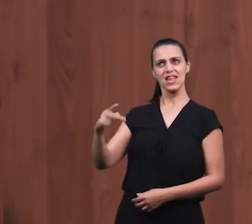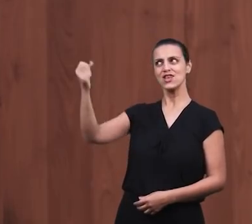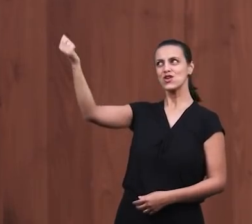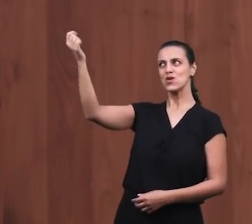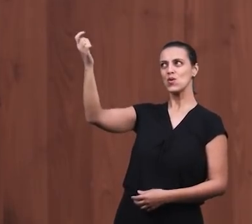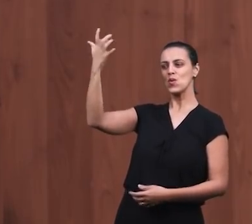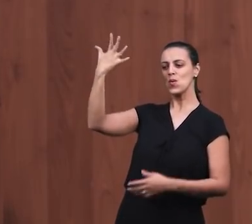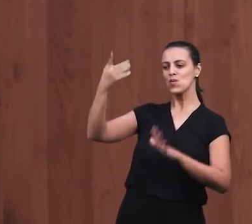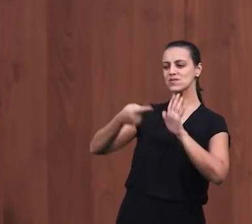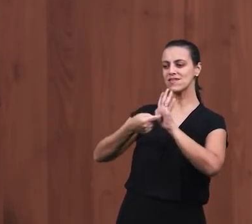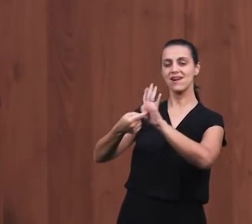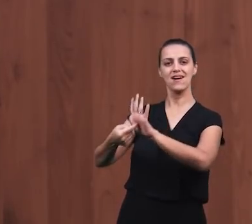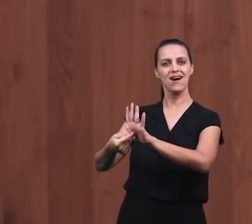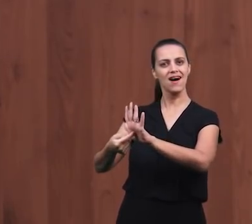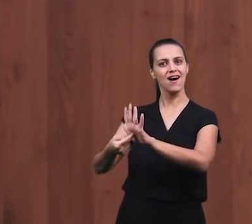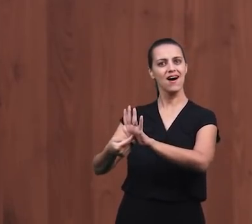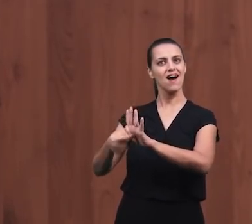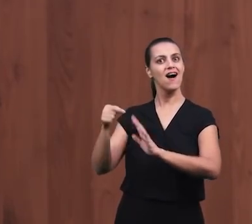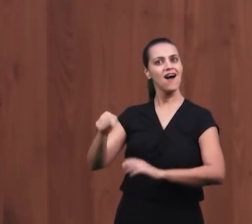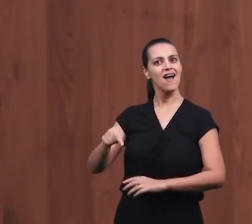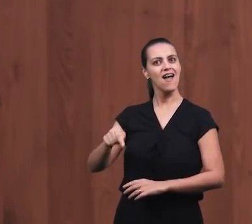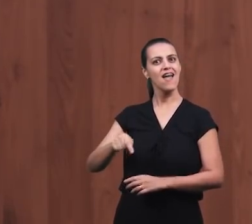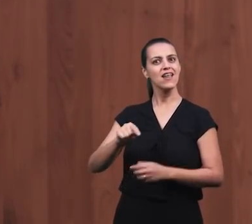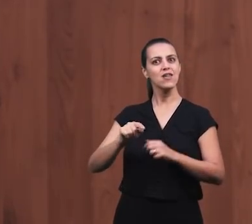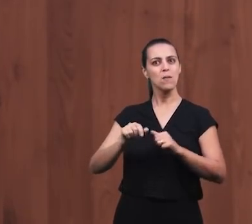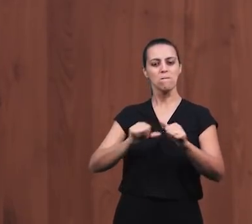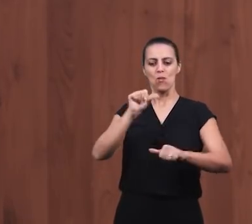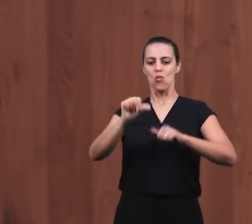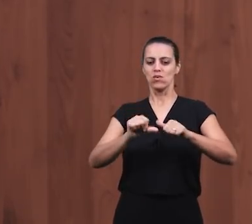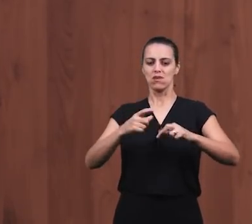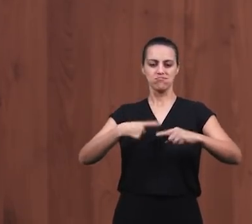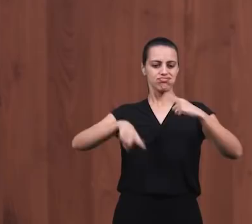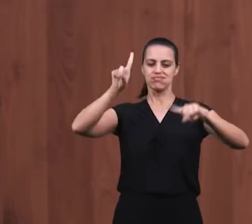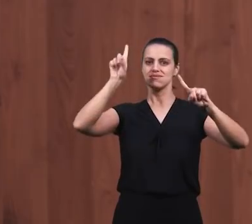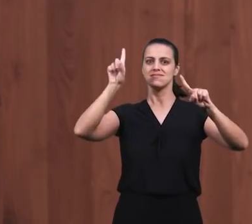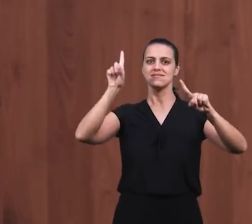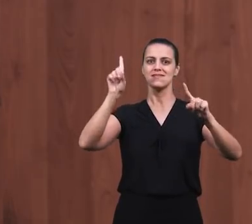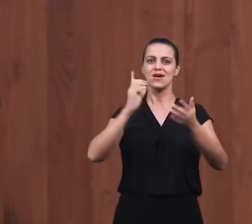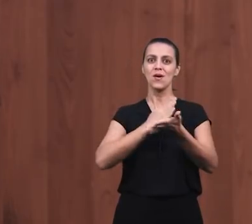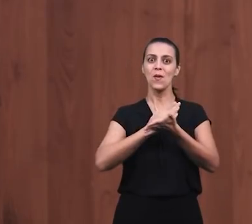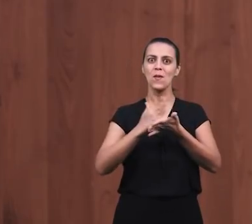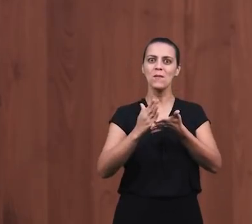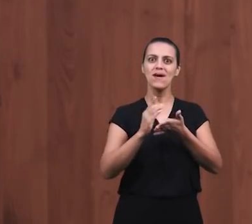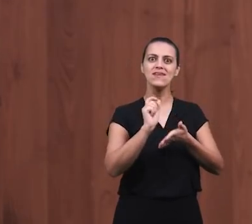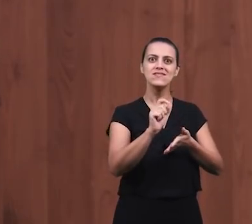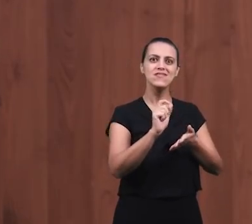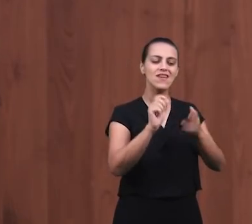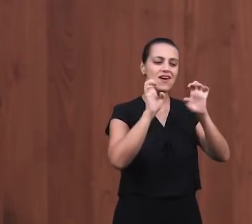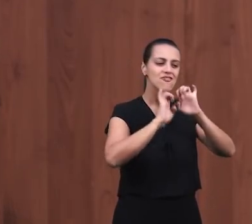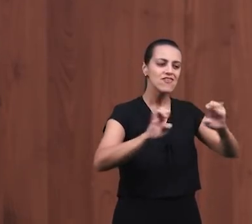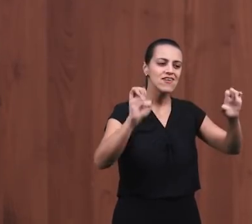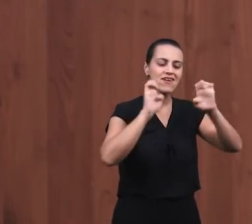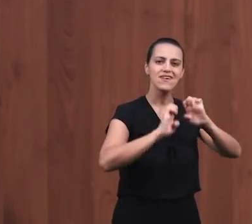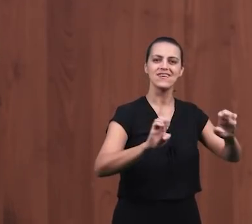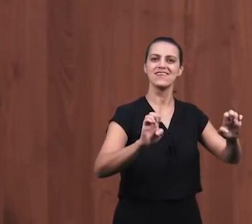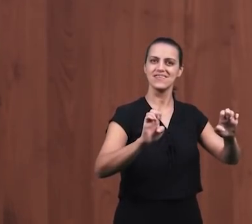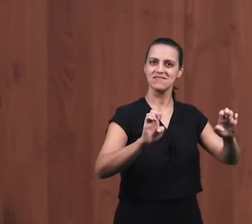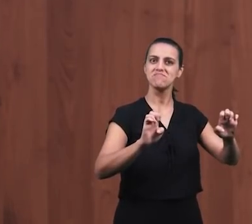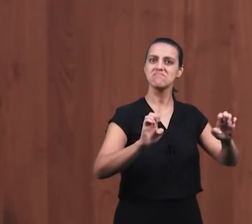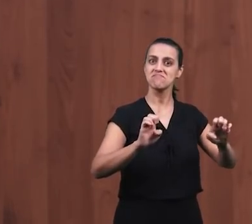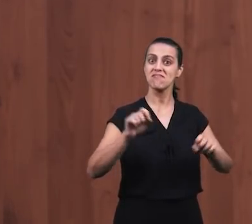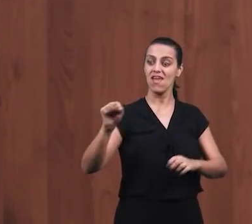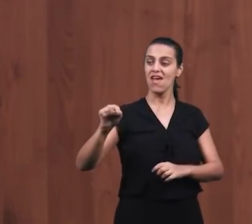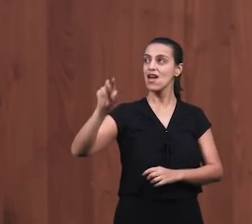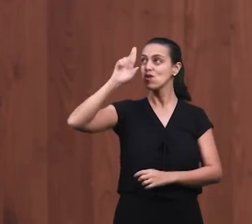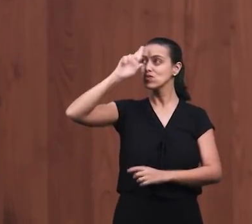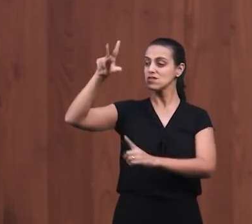luz. E por isso Saulo pôde falar do Senhor. Mas Saulo também, ele foi eleito, ele